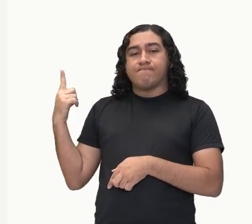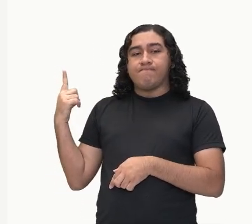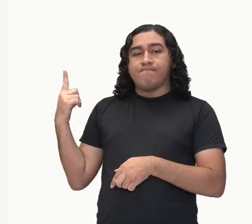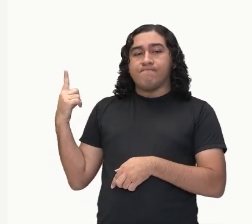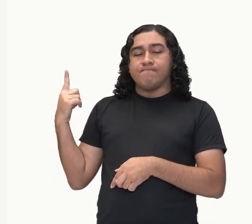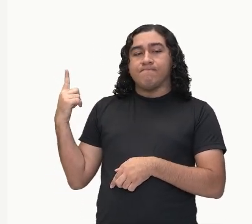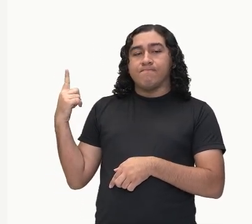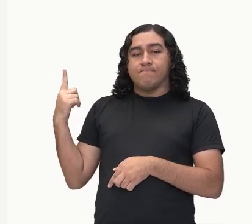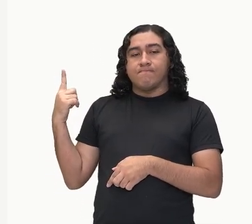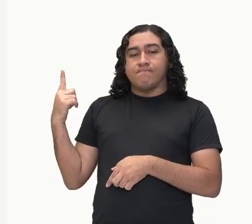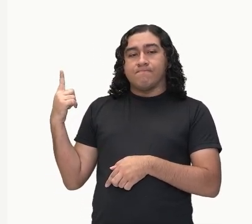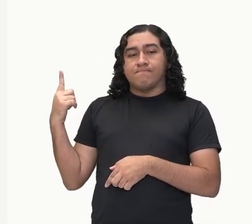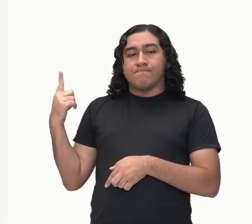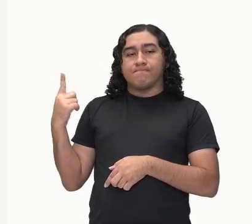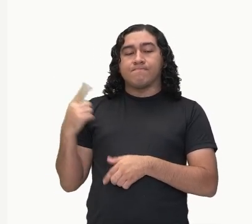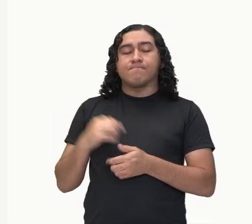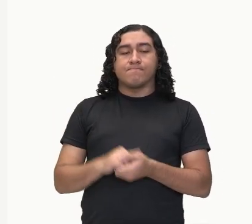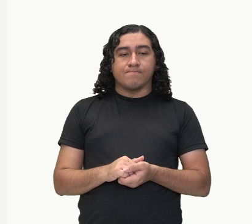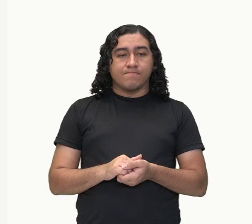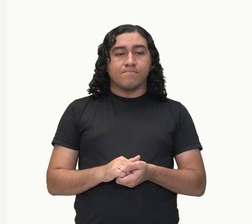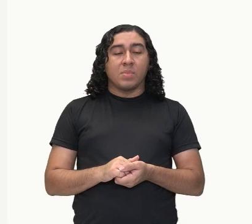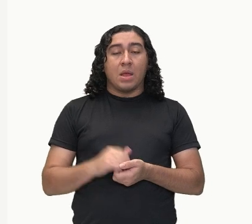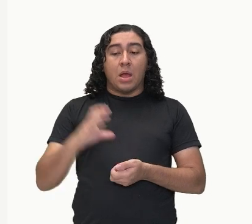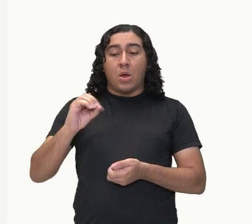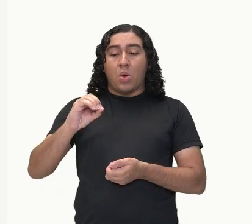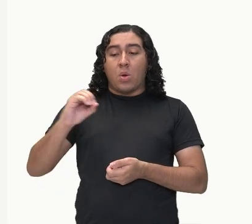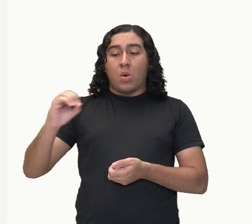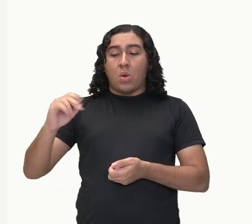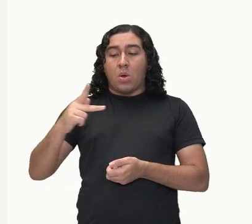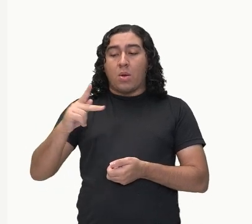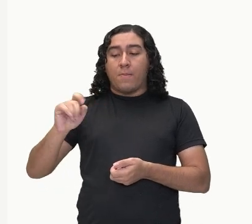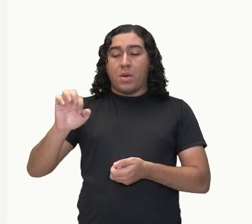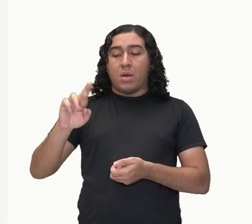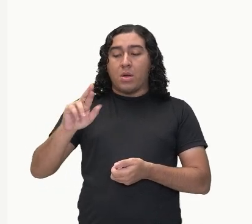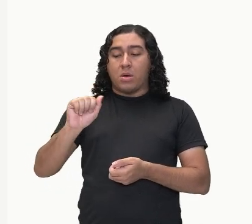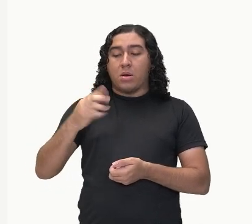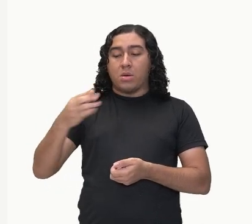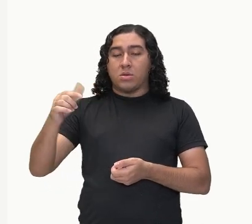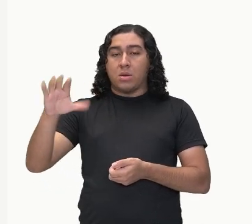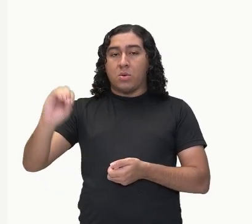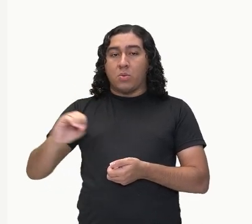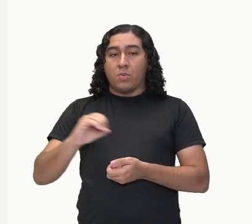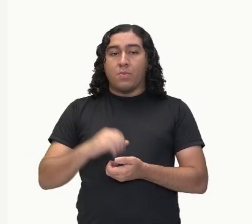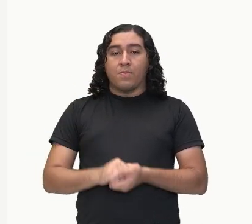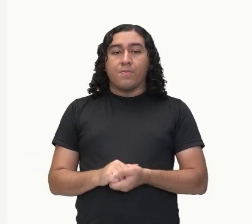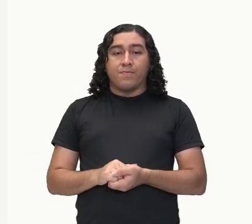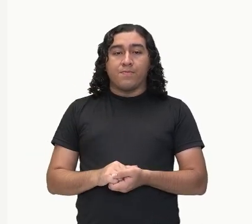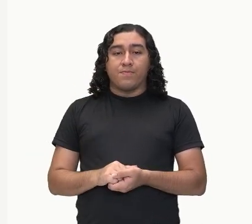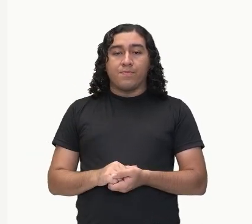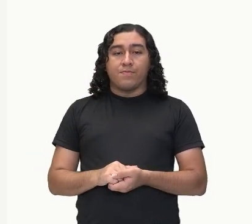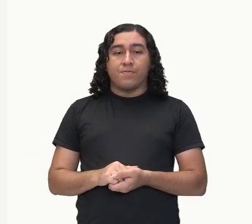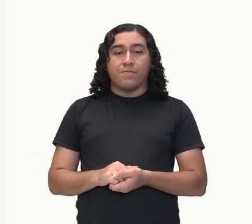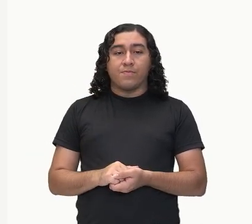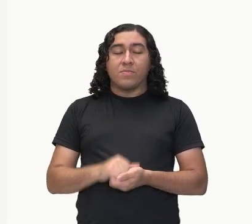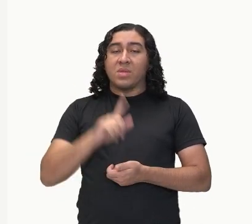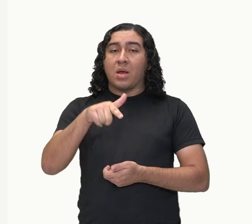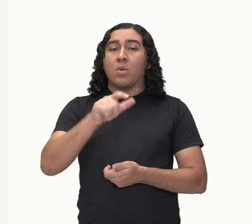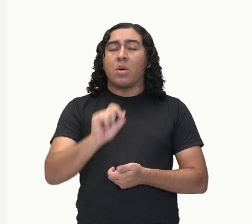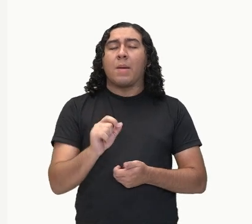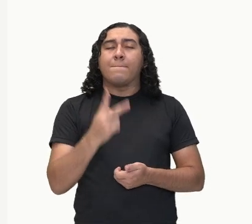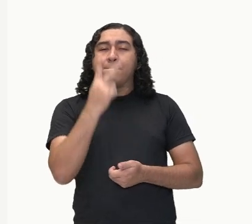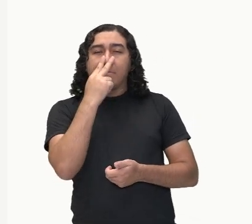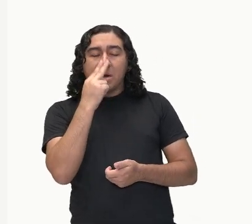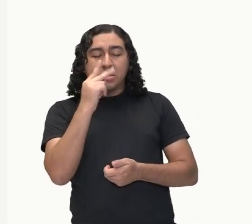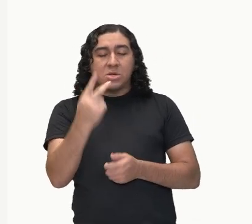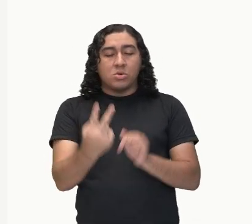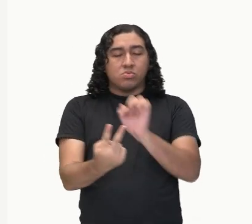relação intraespecífica, a cooperação. Nesse caso aí vai acontecer a associação para benefício